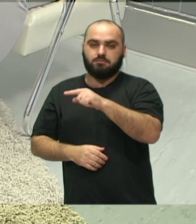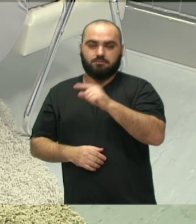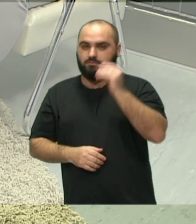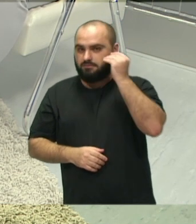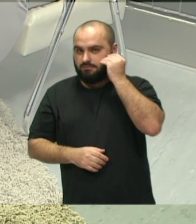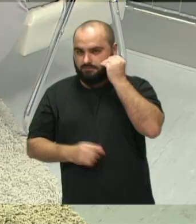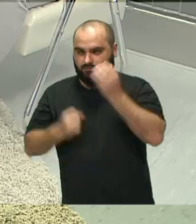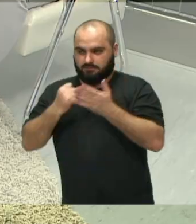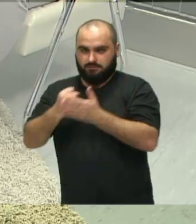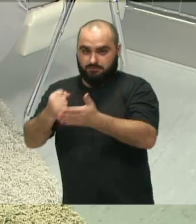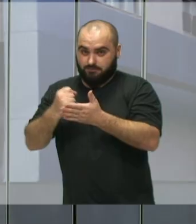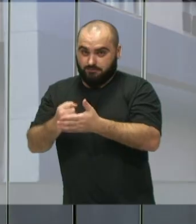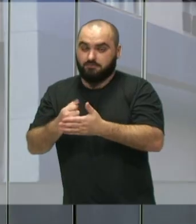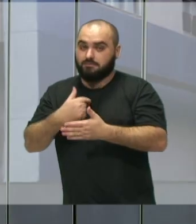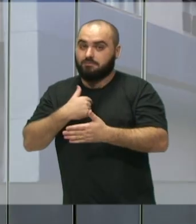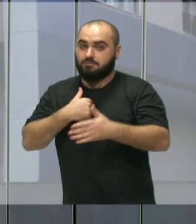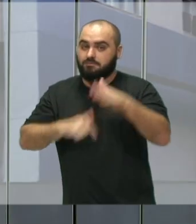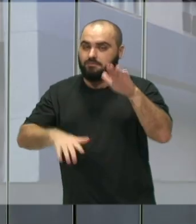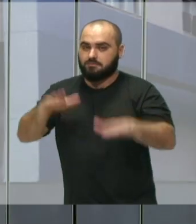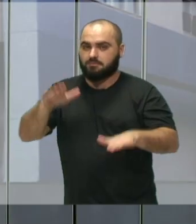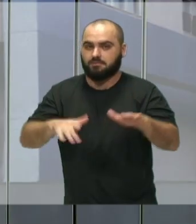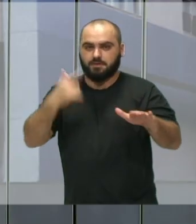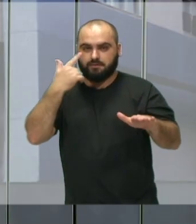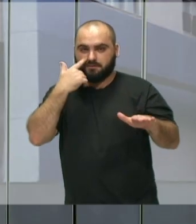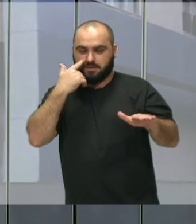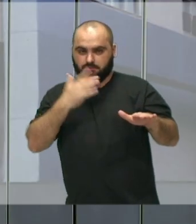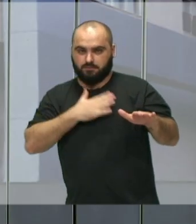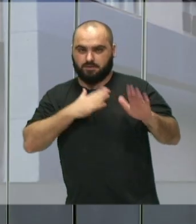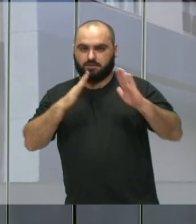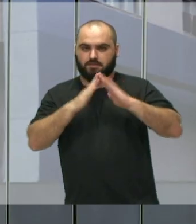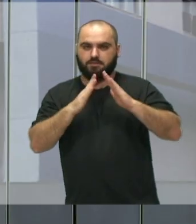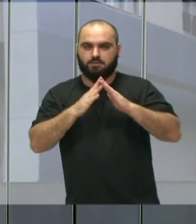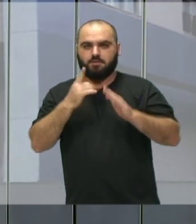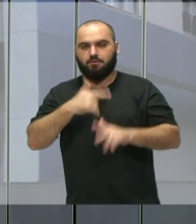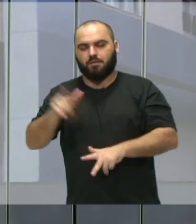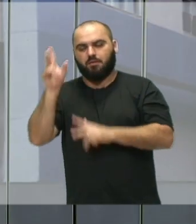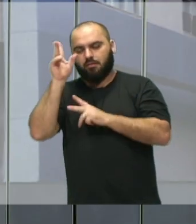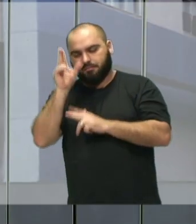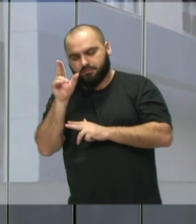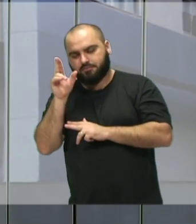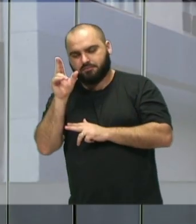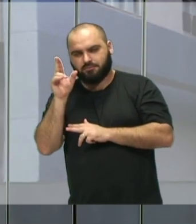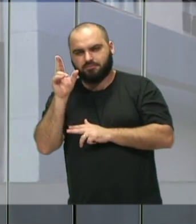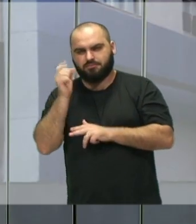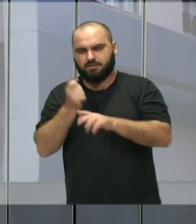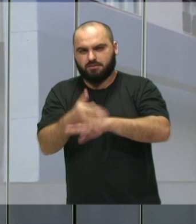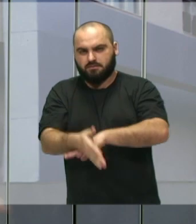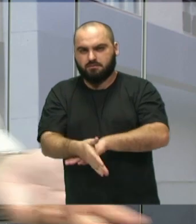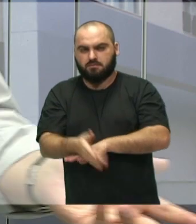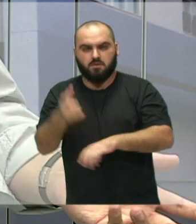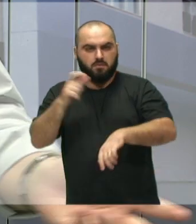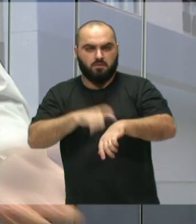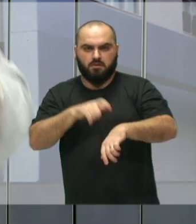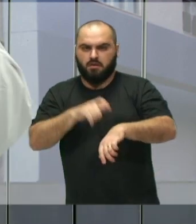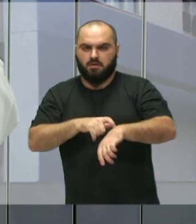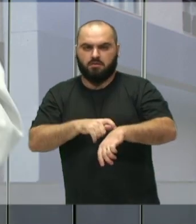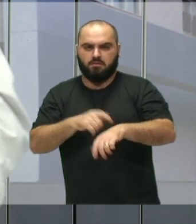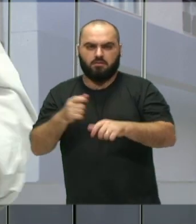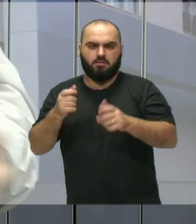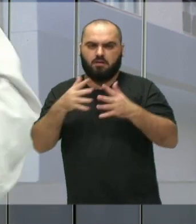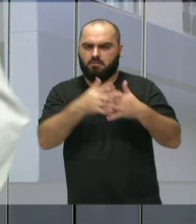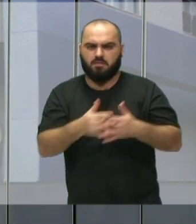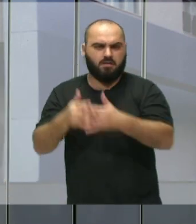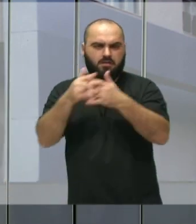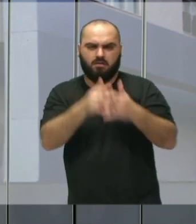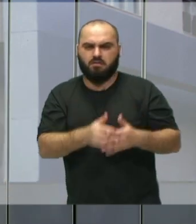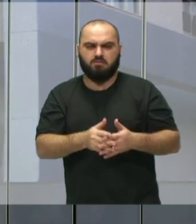né? Eu às vezes acompanho ali da minha casa, eu costumo dormir muito tarde, o horário em que eles passam é uma correria, o caminhão passa,